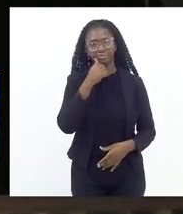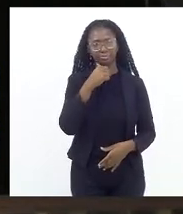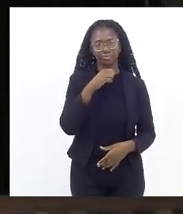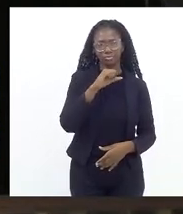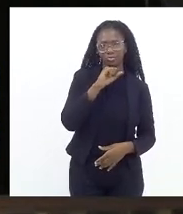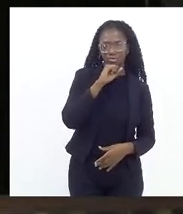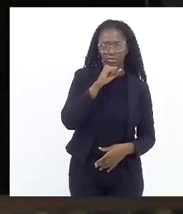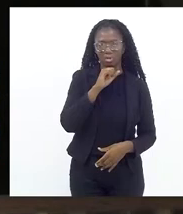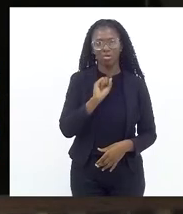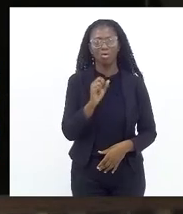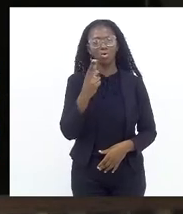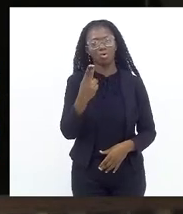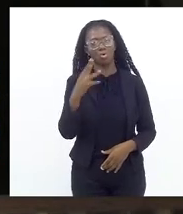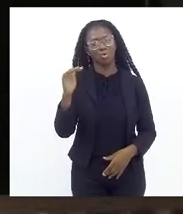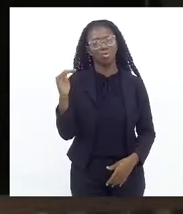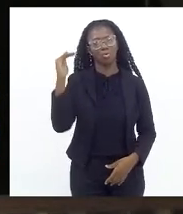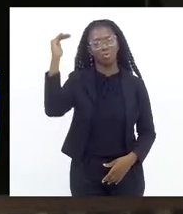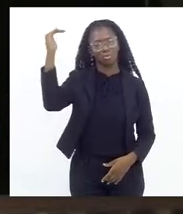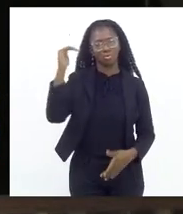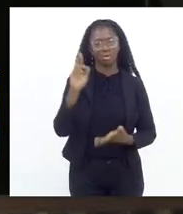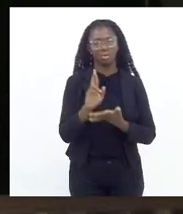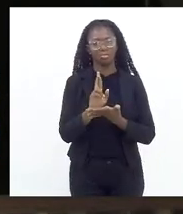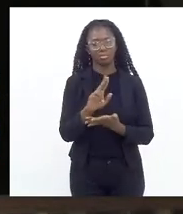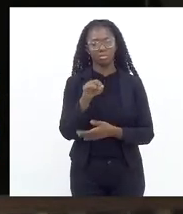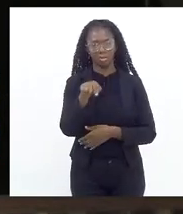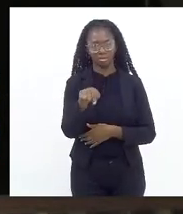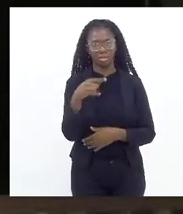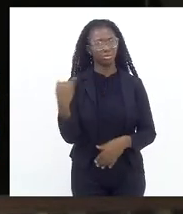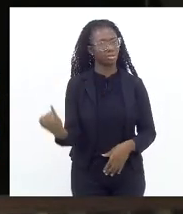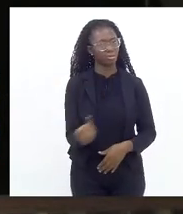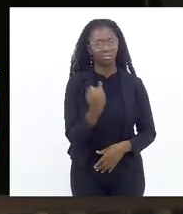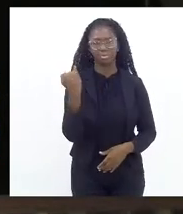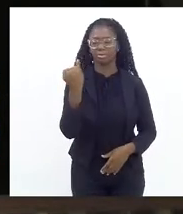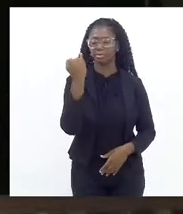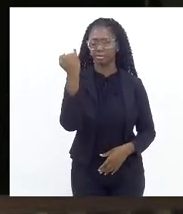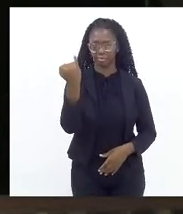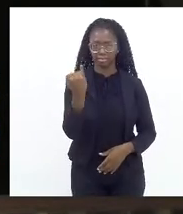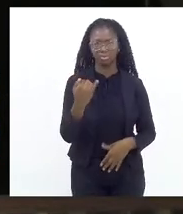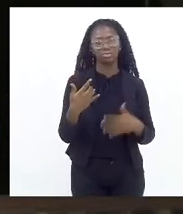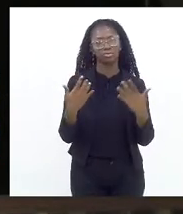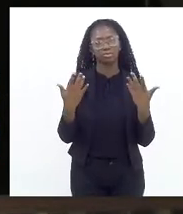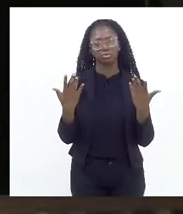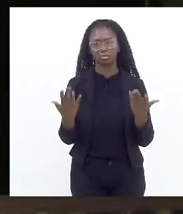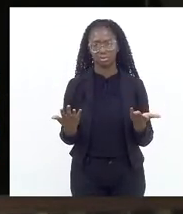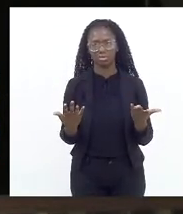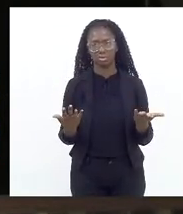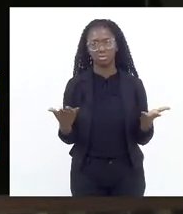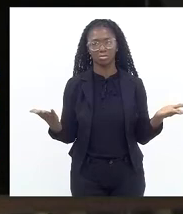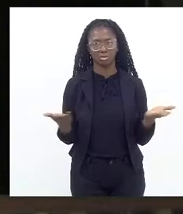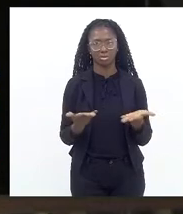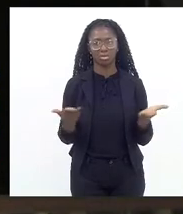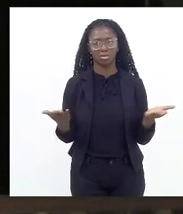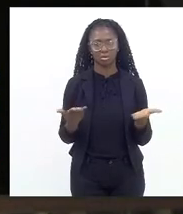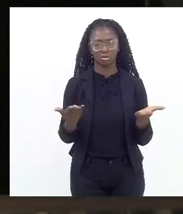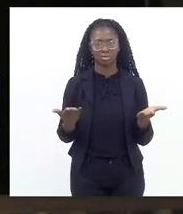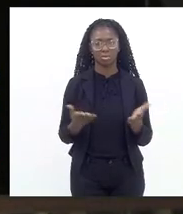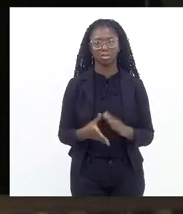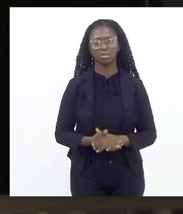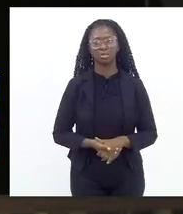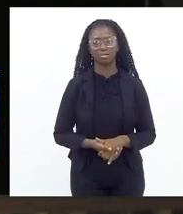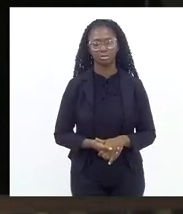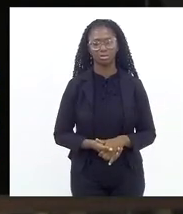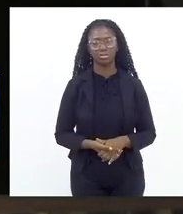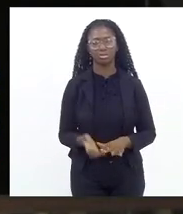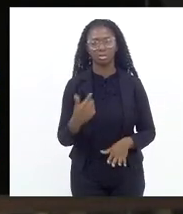ou outro adulto que a represente, é fundamental. Então, neste momento, trago aqui